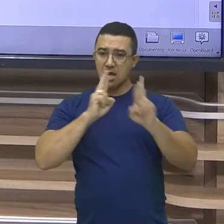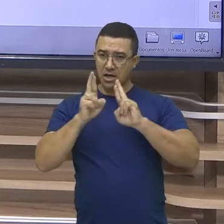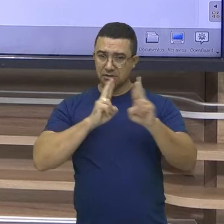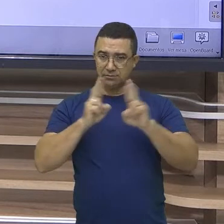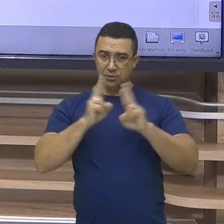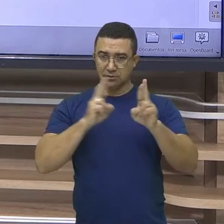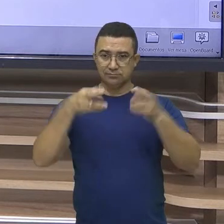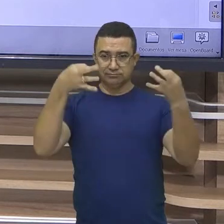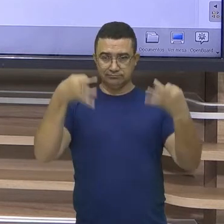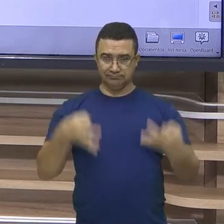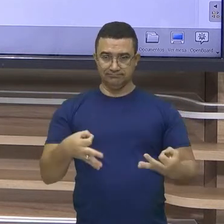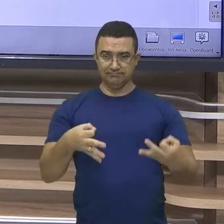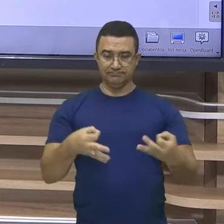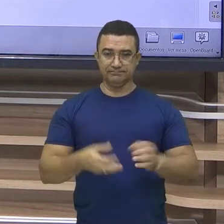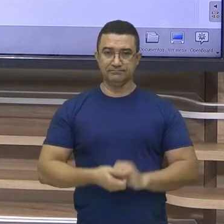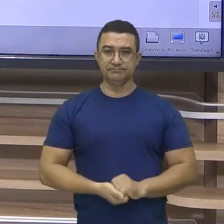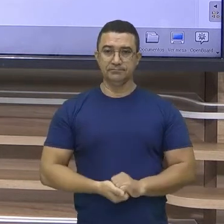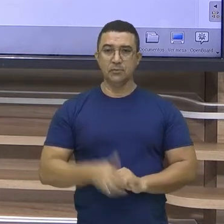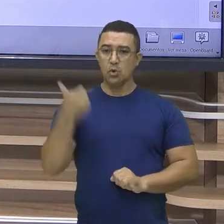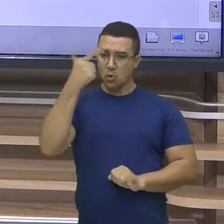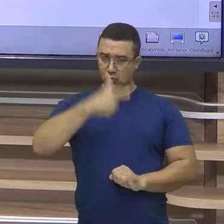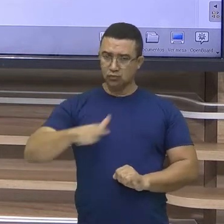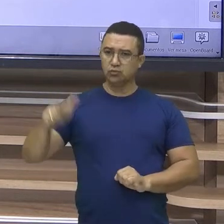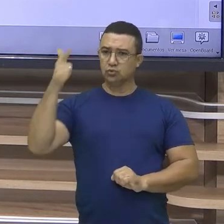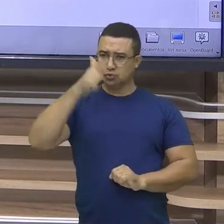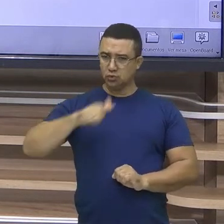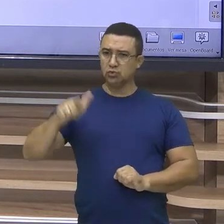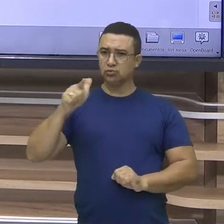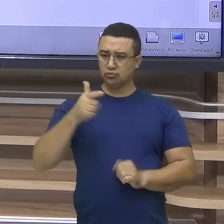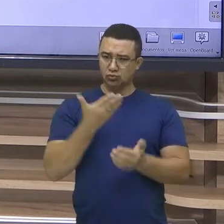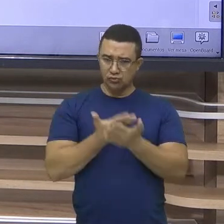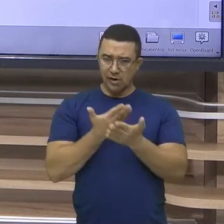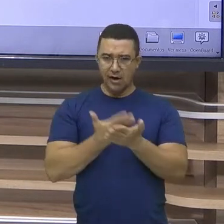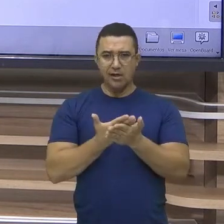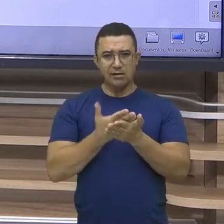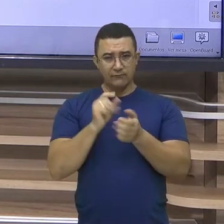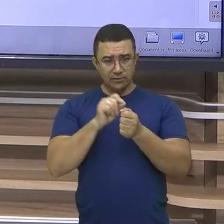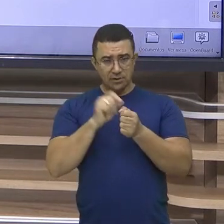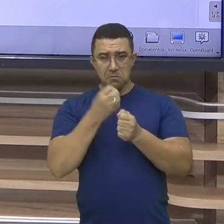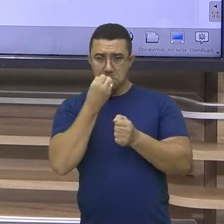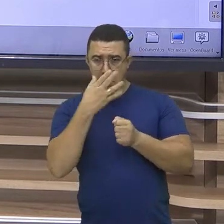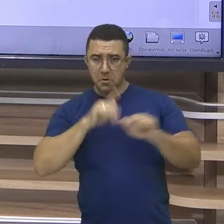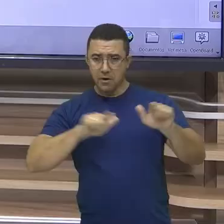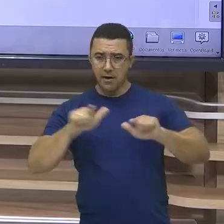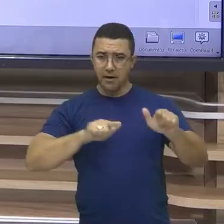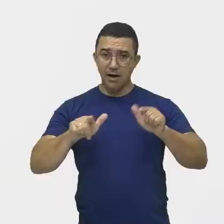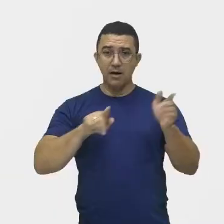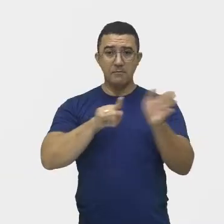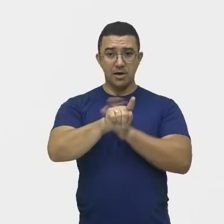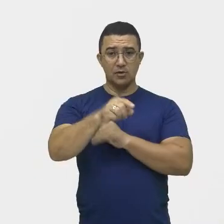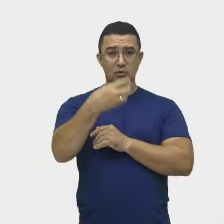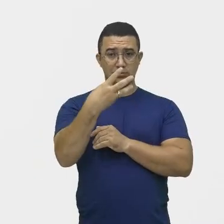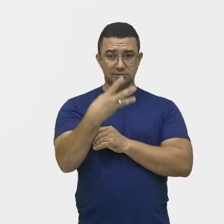responderam corretamente. É isso aí, continue fazendo um bom trabalho aí, ok? Vamos para a nossa terceira questão, então.